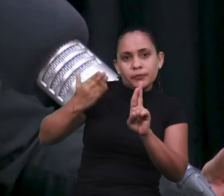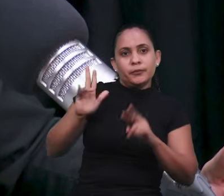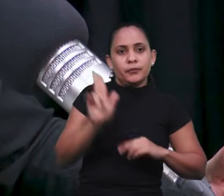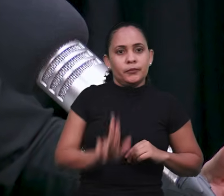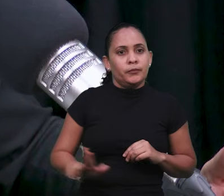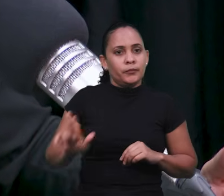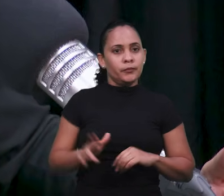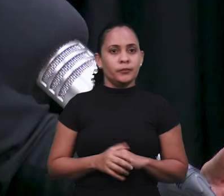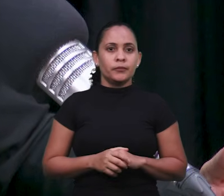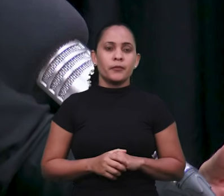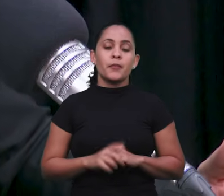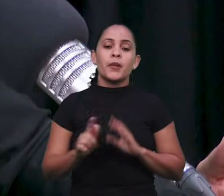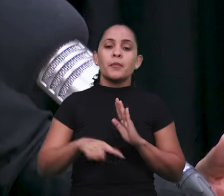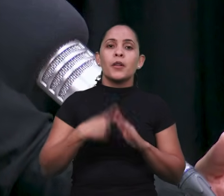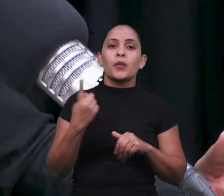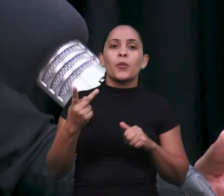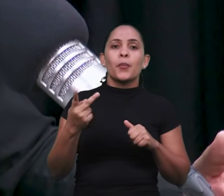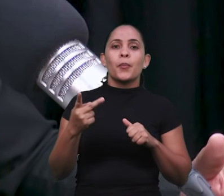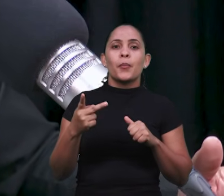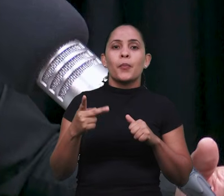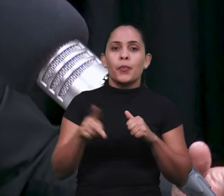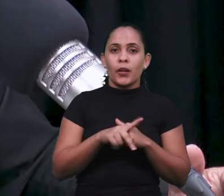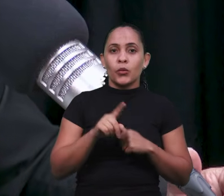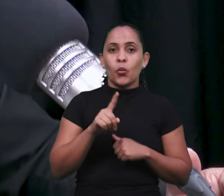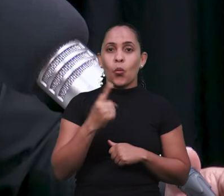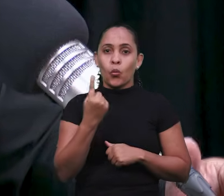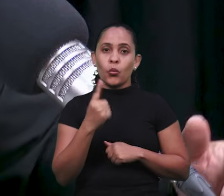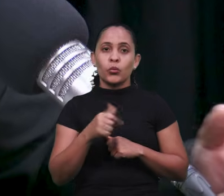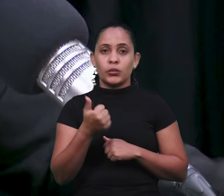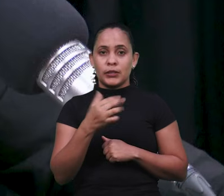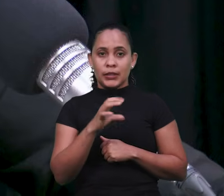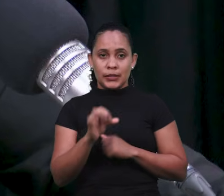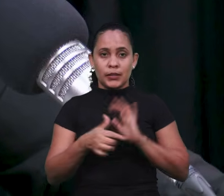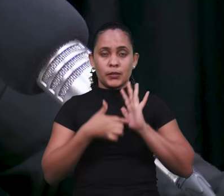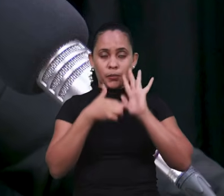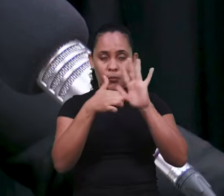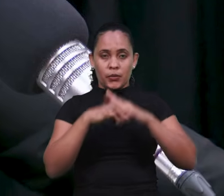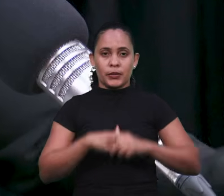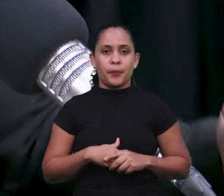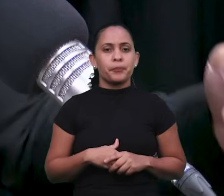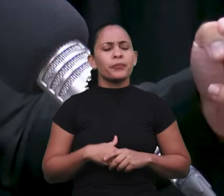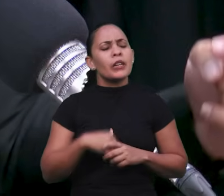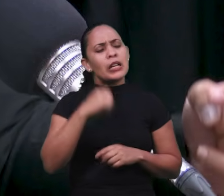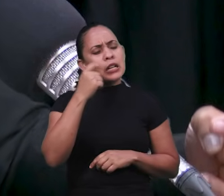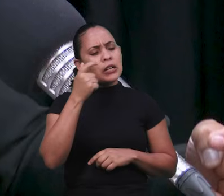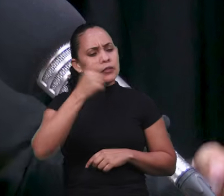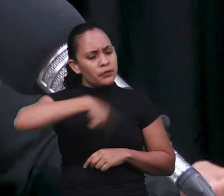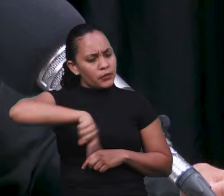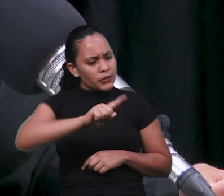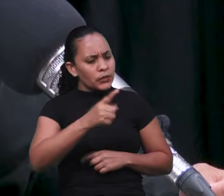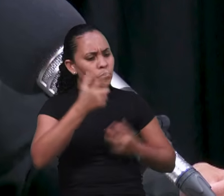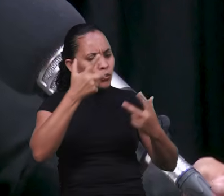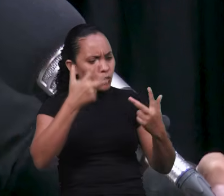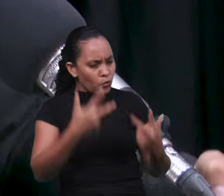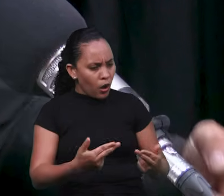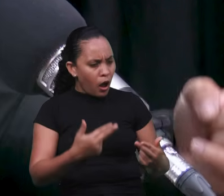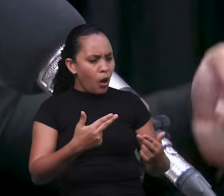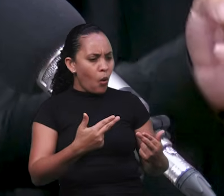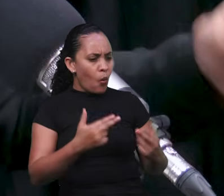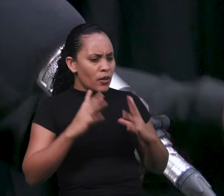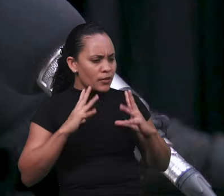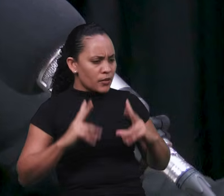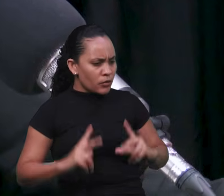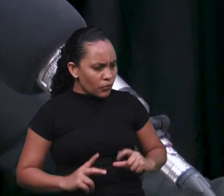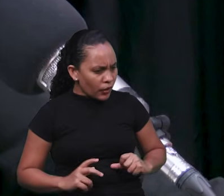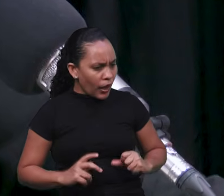usada foi em 1 Pedro 1,16, sede santo como eu sou santo, né? E aí, Amável, qual